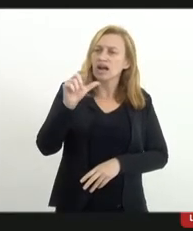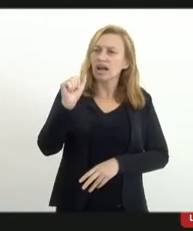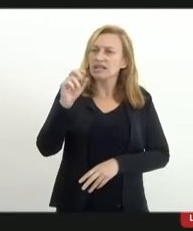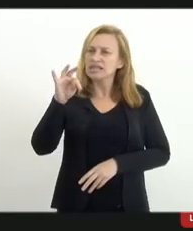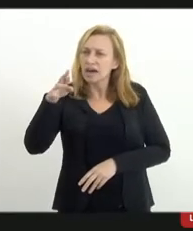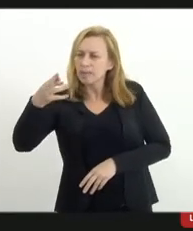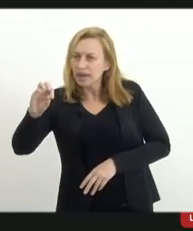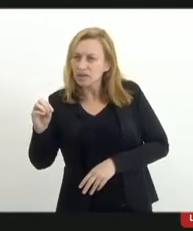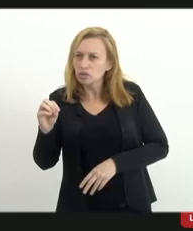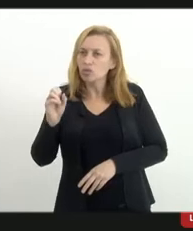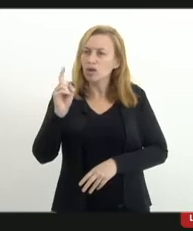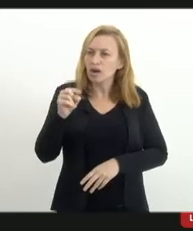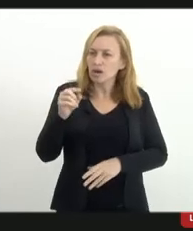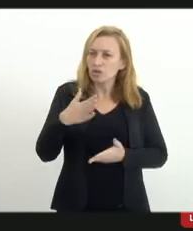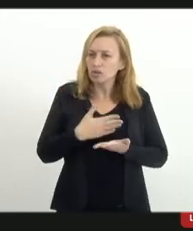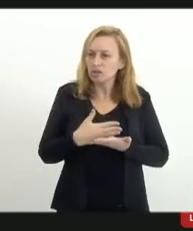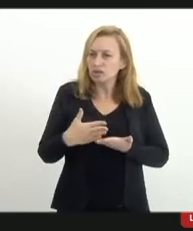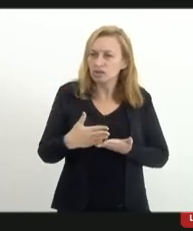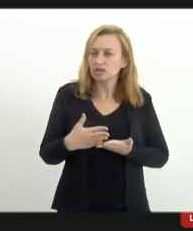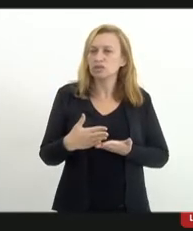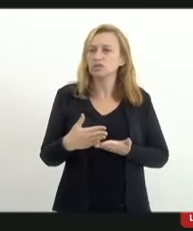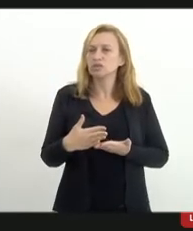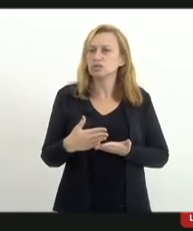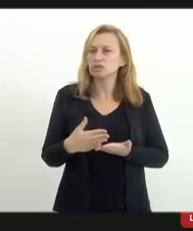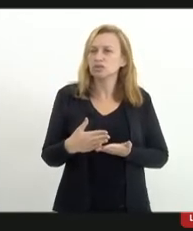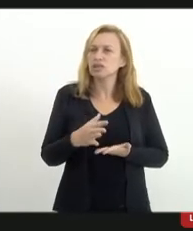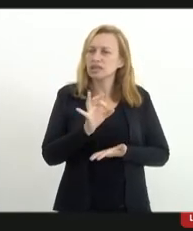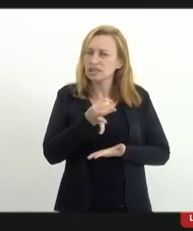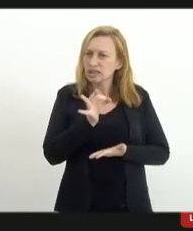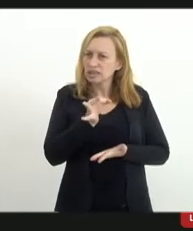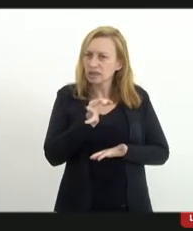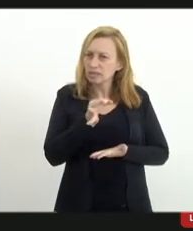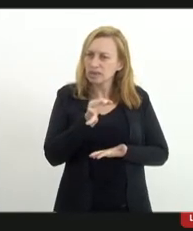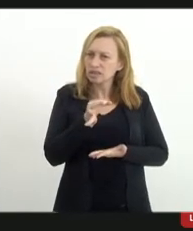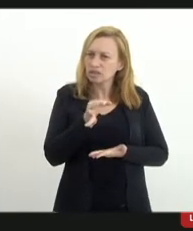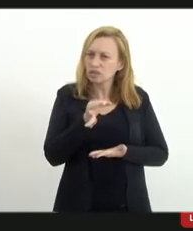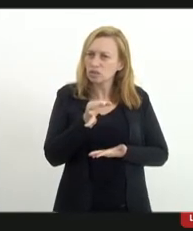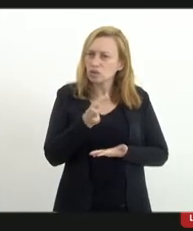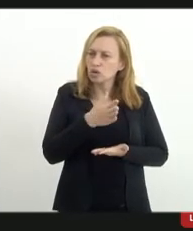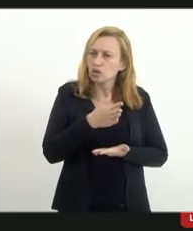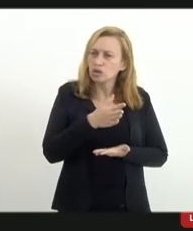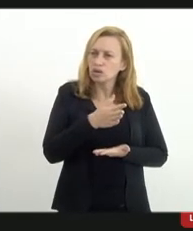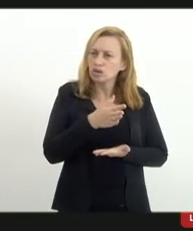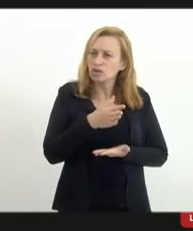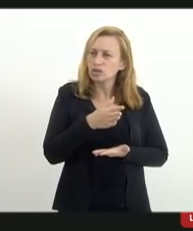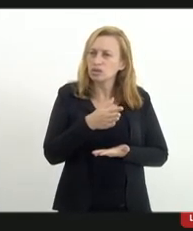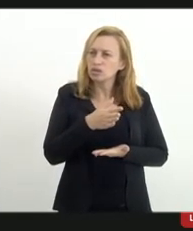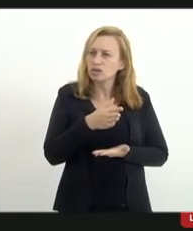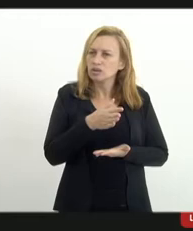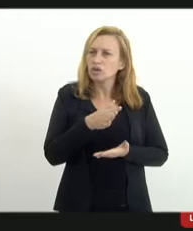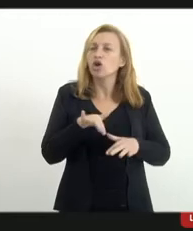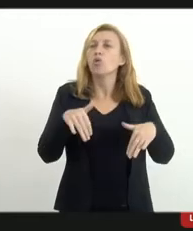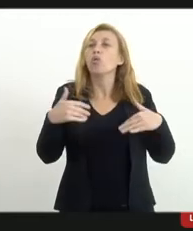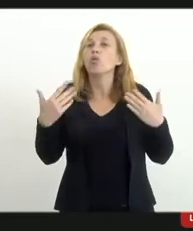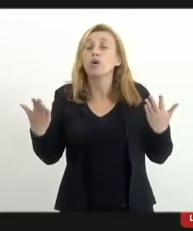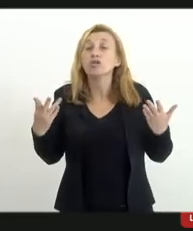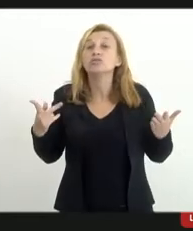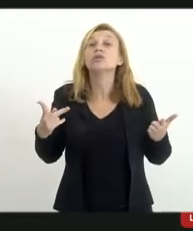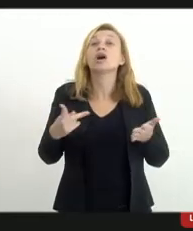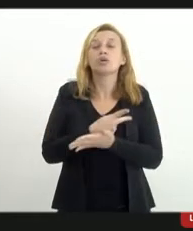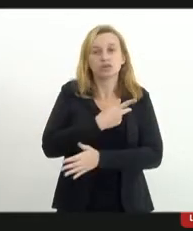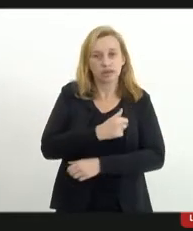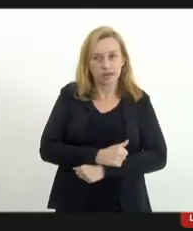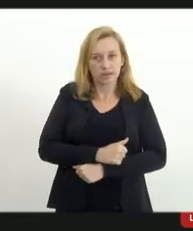sendo um procedimento de lançamento, né, logicamente, o início desse procedimento, quando que ele ocorre?